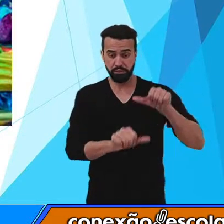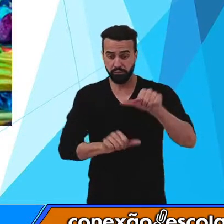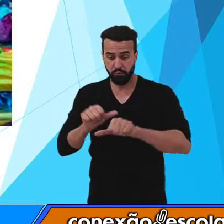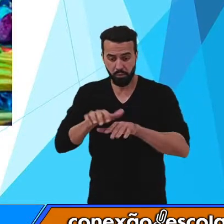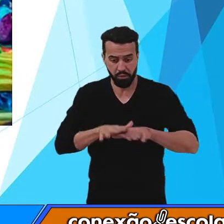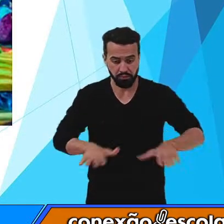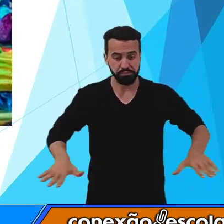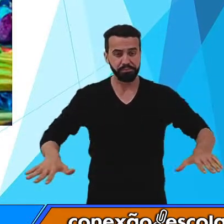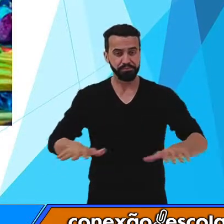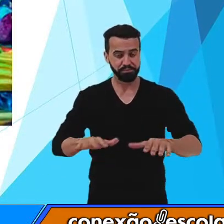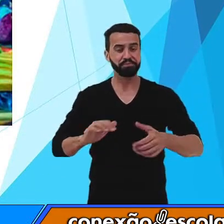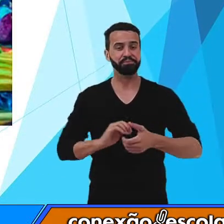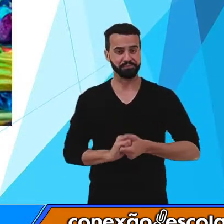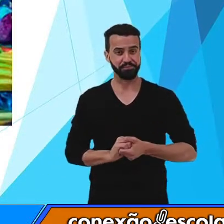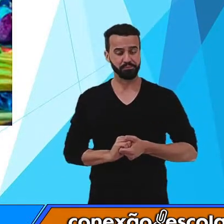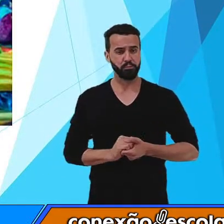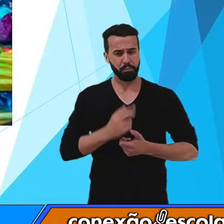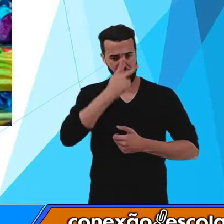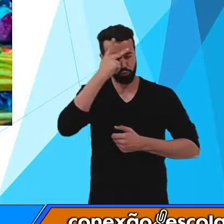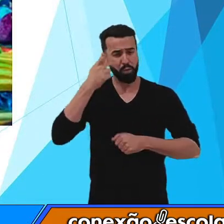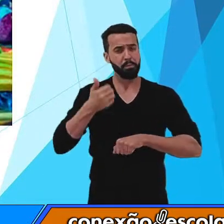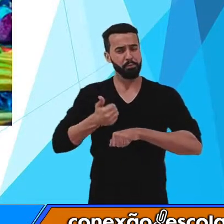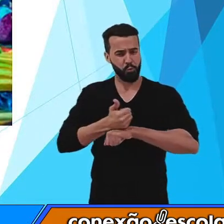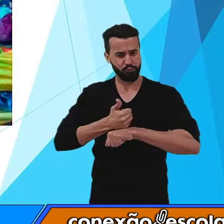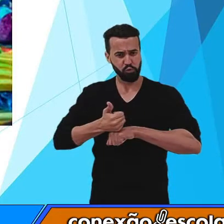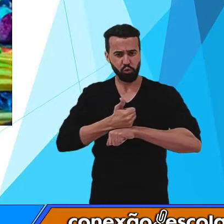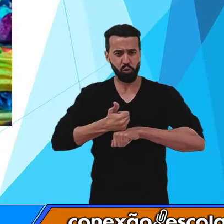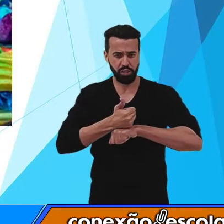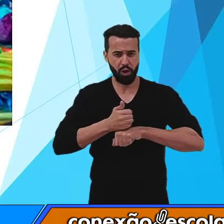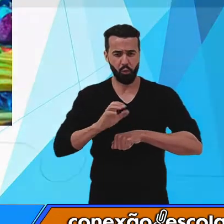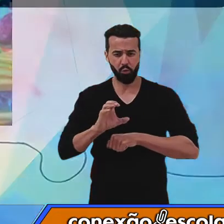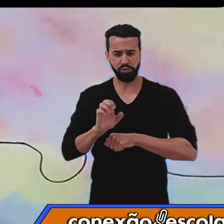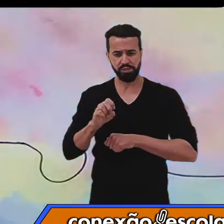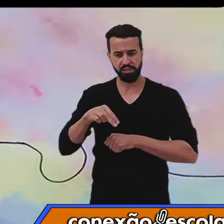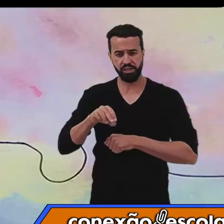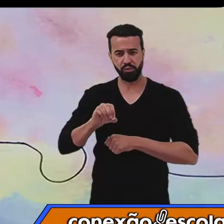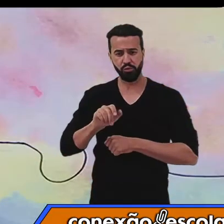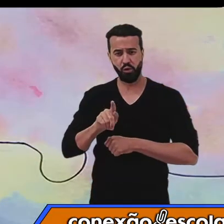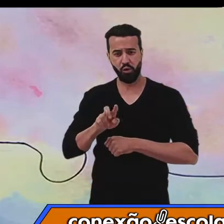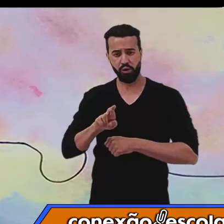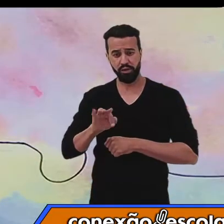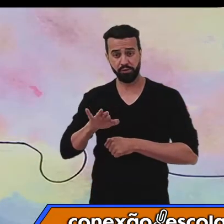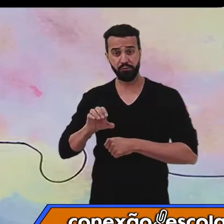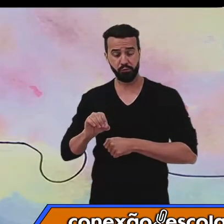cênico. E o cenógrafo é aquele que cria o cenário.